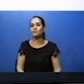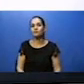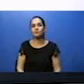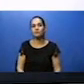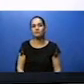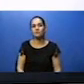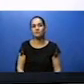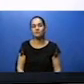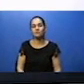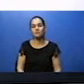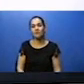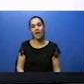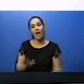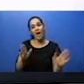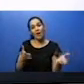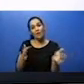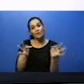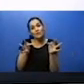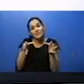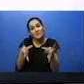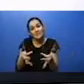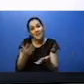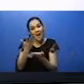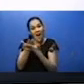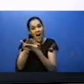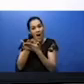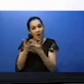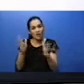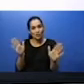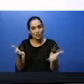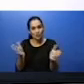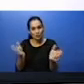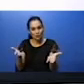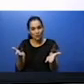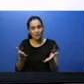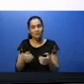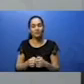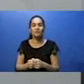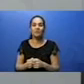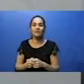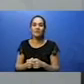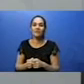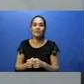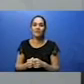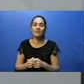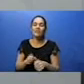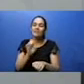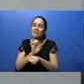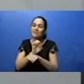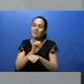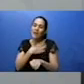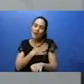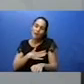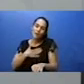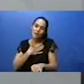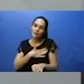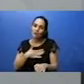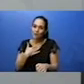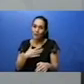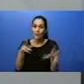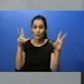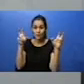E aqui nós finalizamos a nossa aula de hoje, pessoal. Eu espero que vocês tenham gostado do nosso